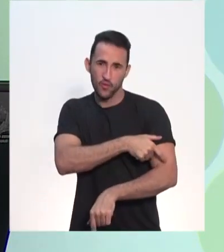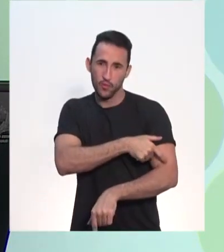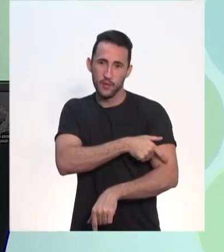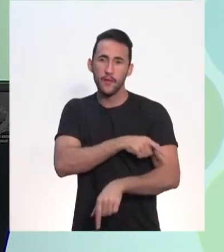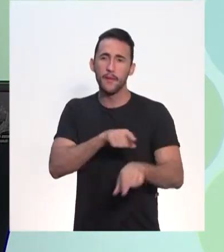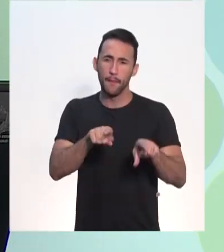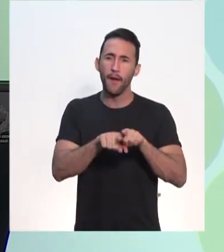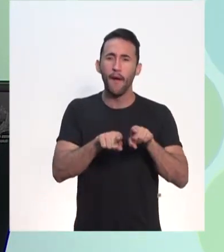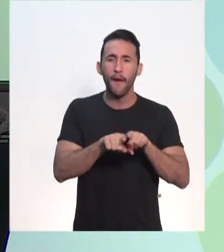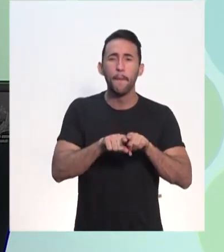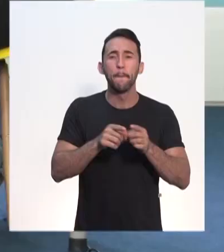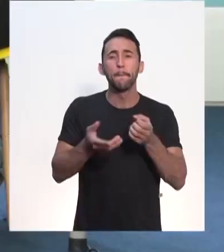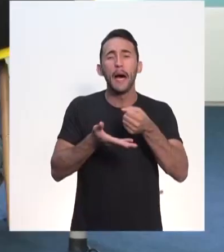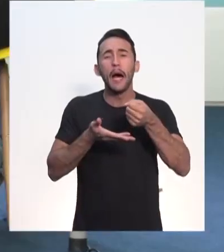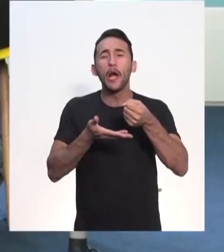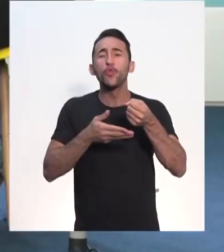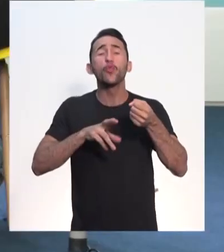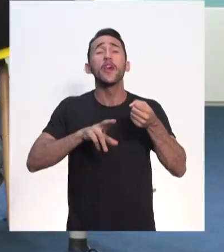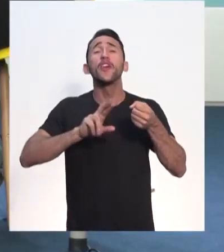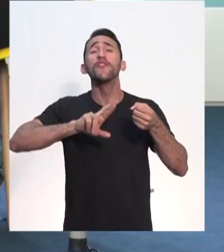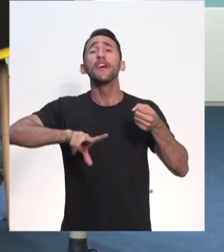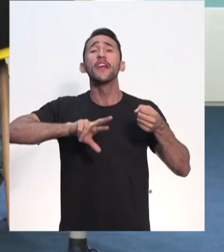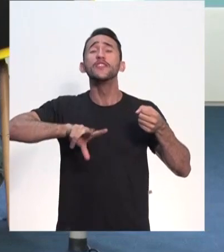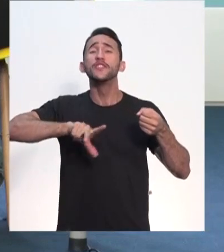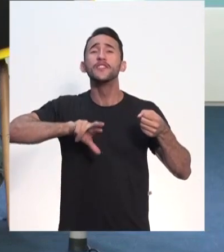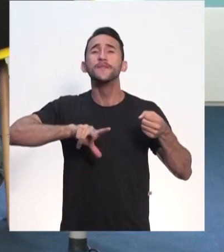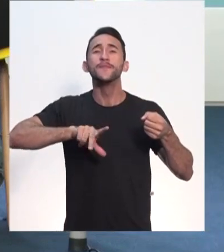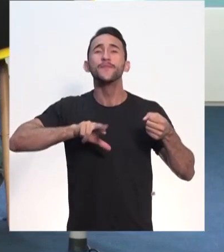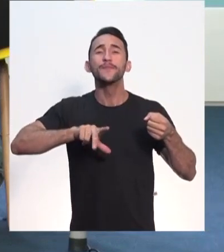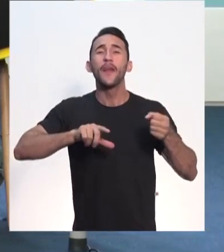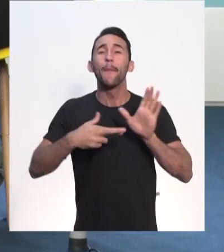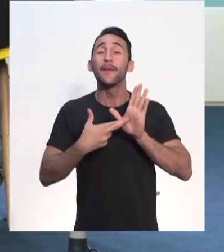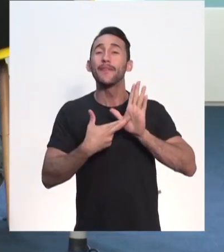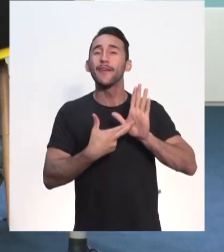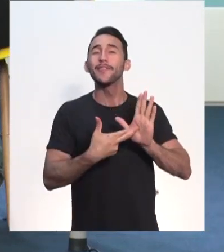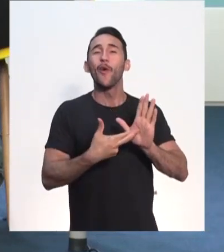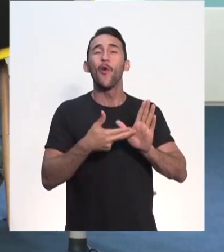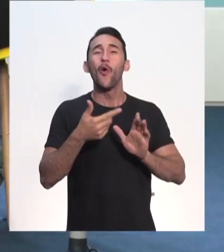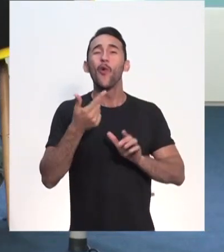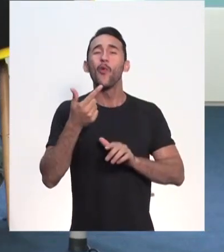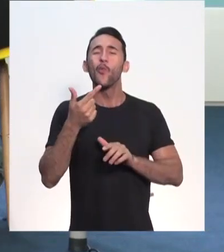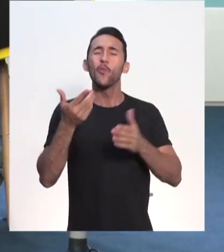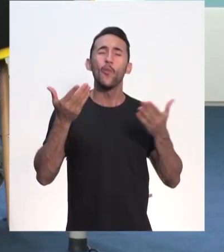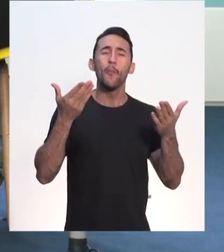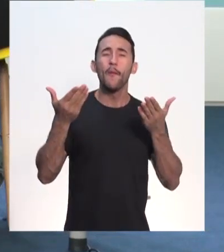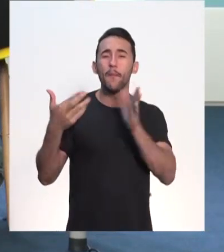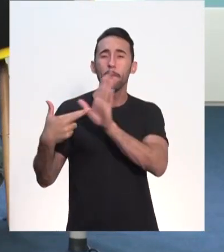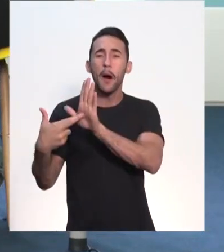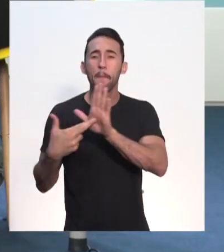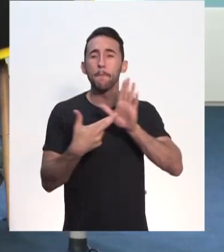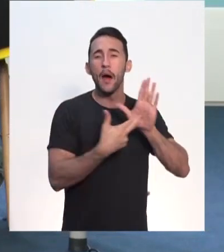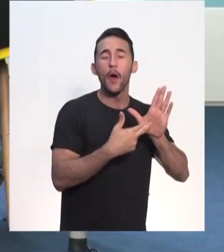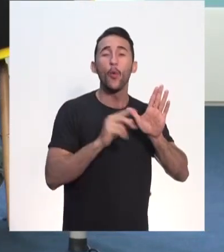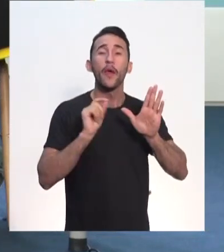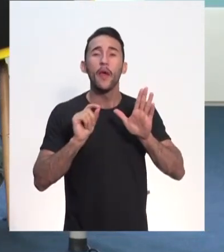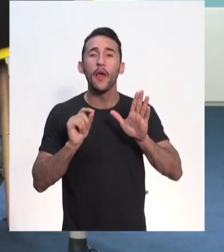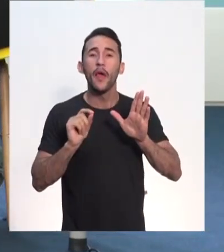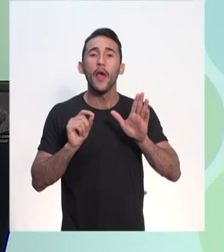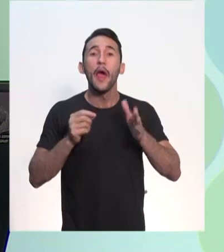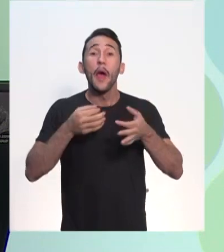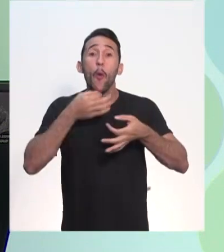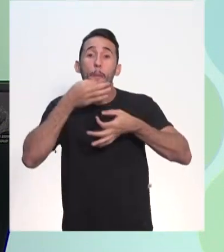pauta de hoje, é o que a gente trabalhou também com ciências humanas ontem, é o que nós trabalharemos amanhã